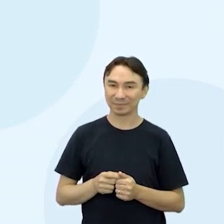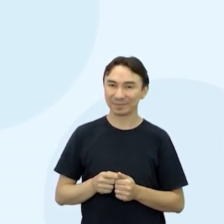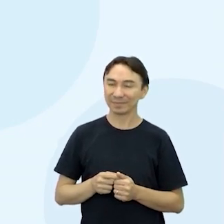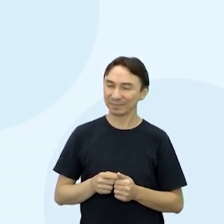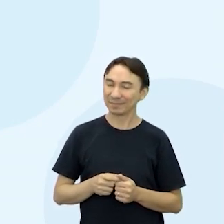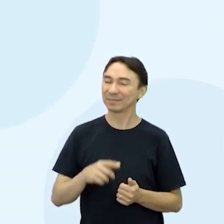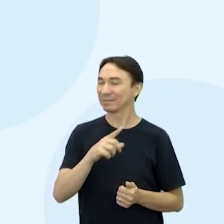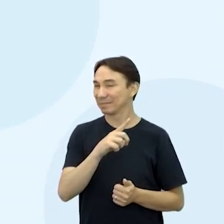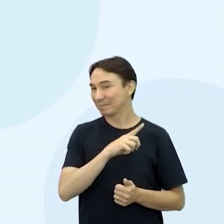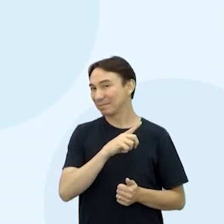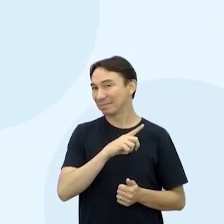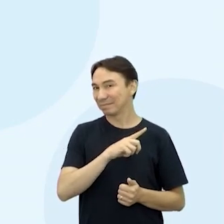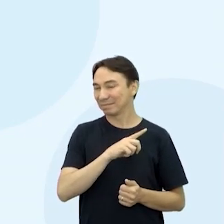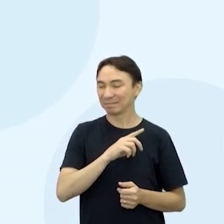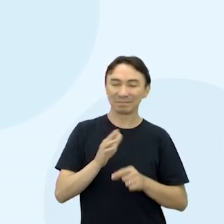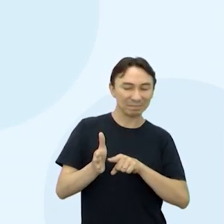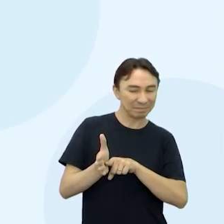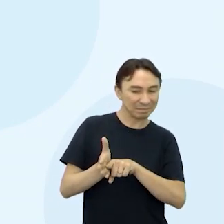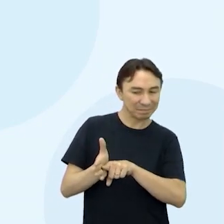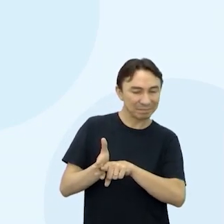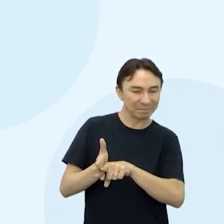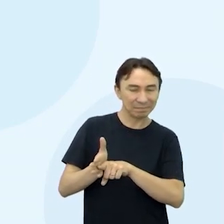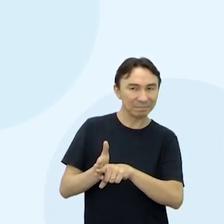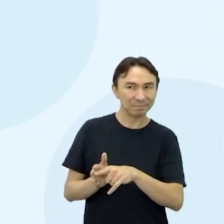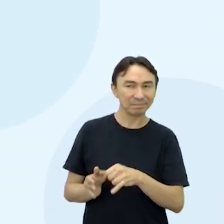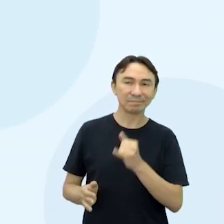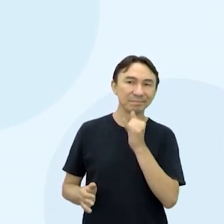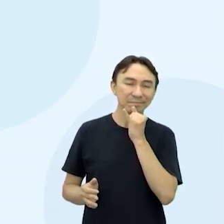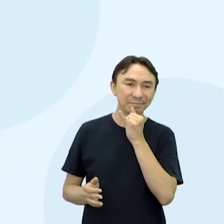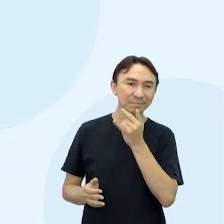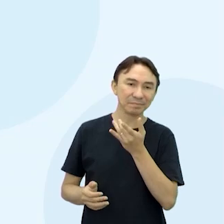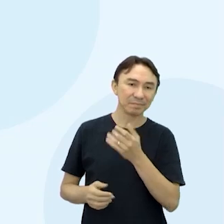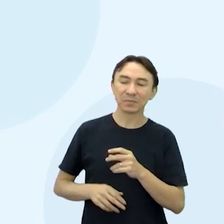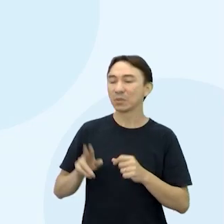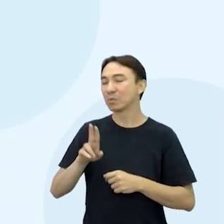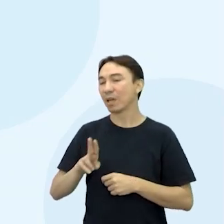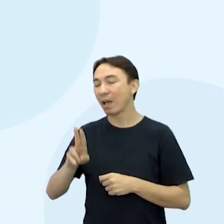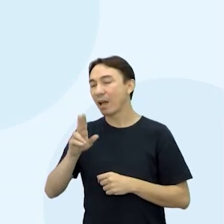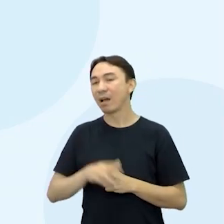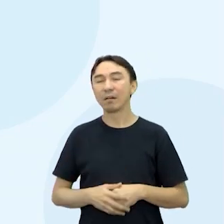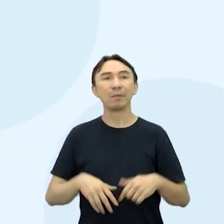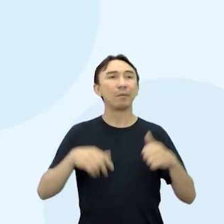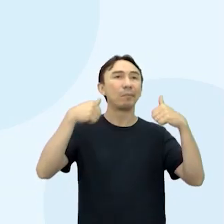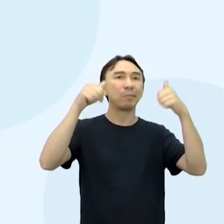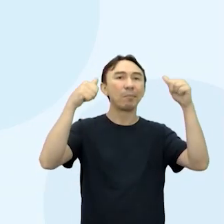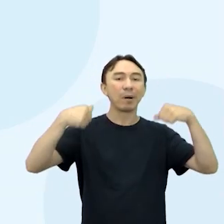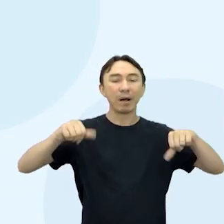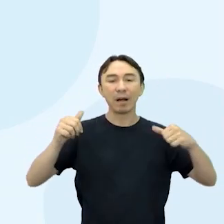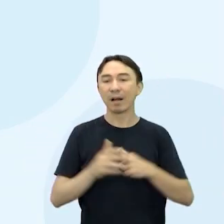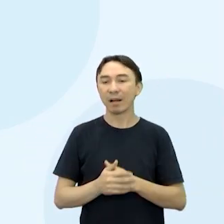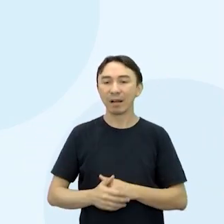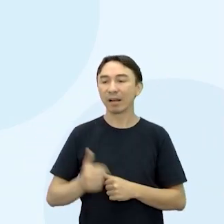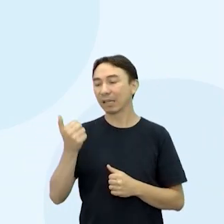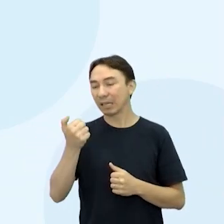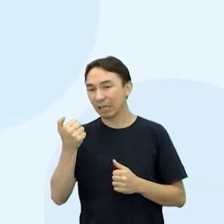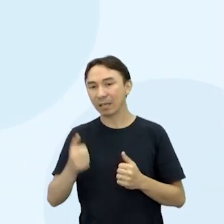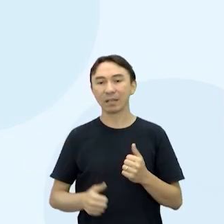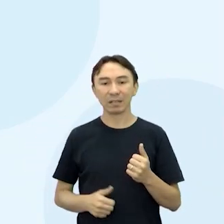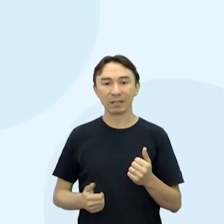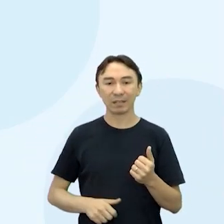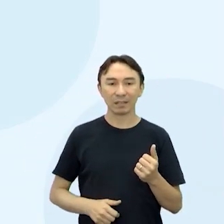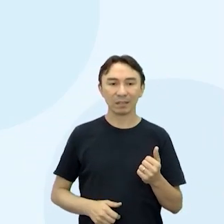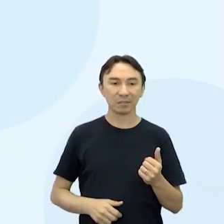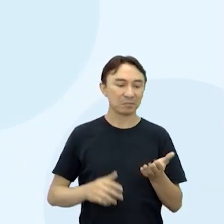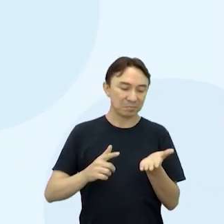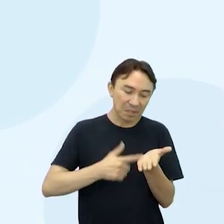analisamos recursos que a gente vai usar. Por exemplo, o mural, caneta, Evernote, Padlet, tudo isso. Aqui nós